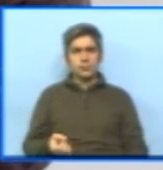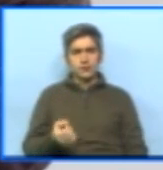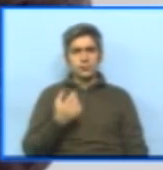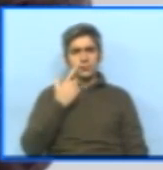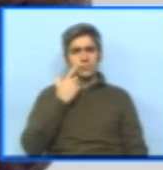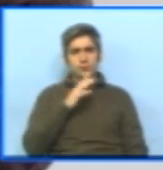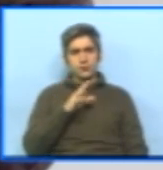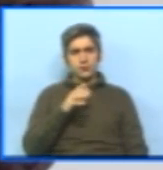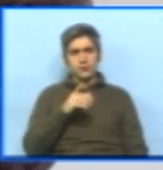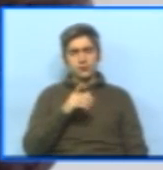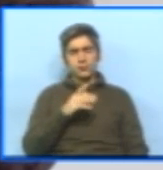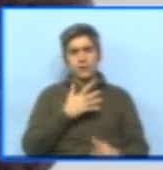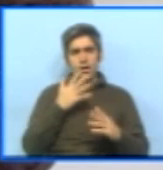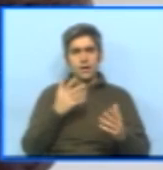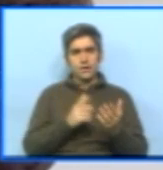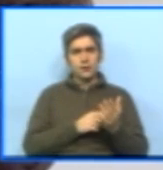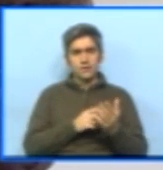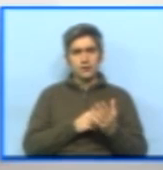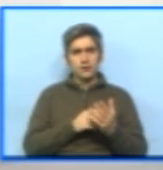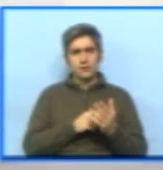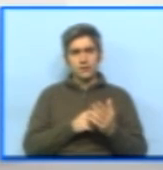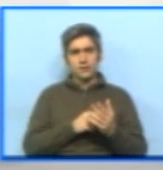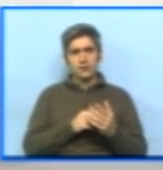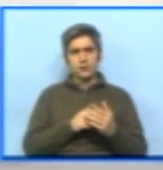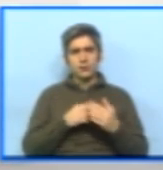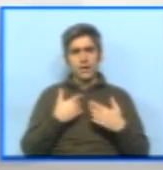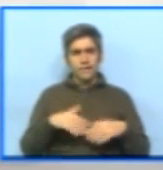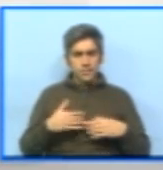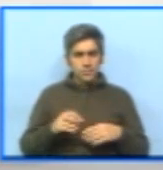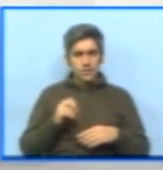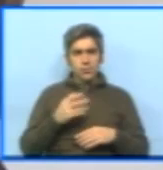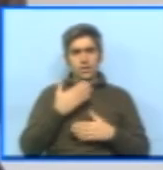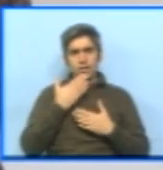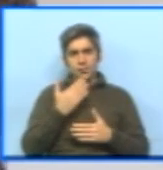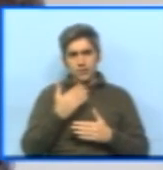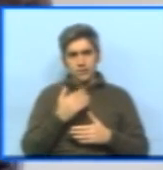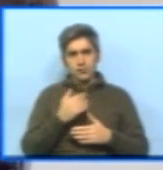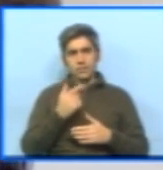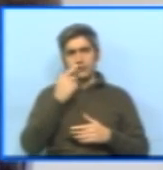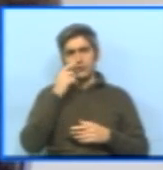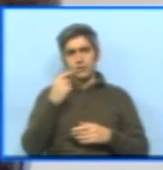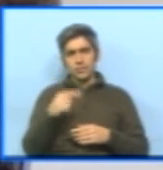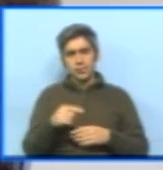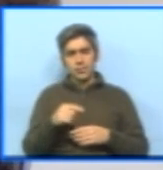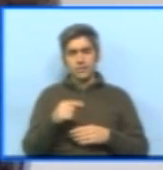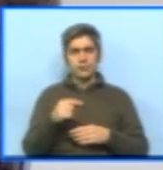Mostra também aqui a grande necessidade e aflição, muitas vezes, ou de grande gratidão que aquela pessoa